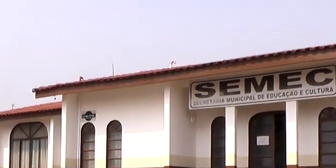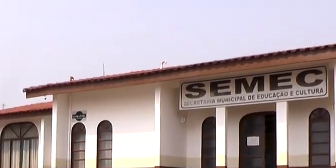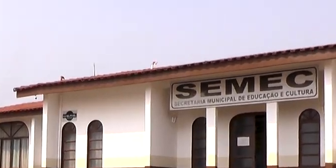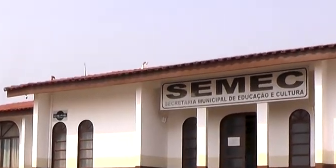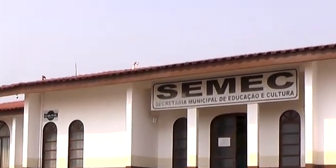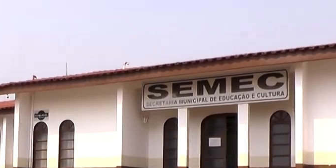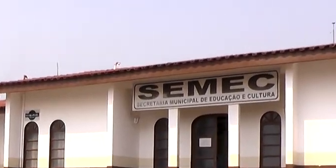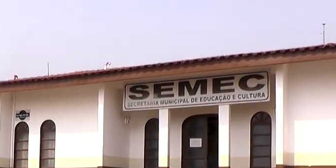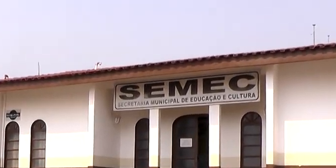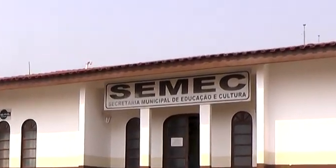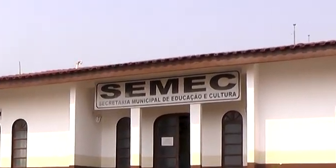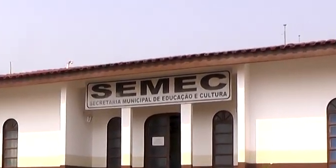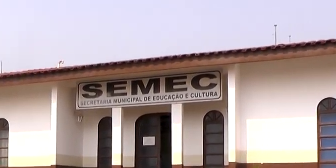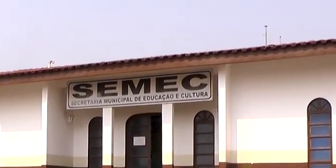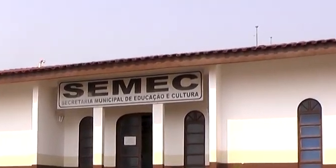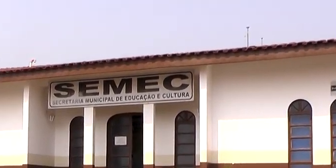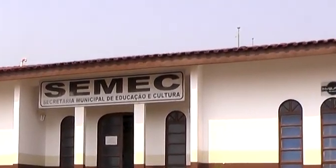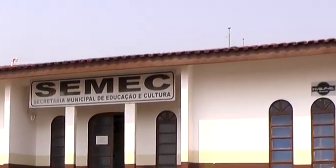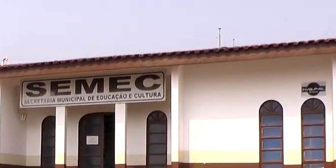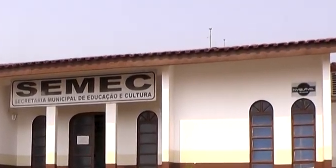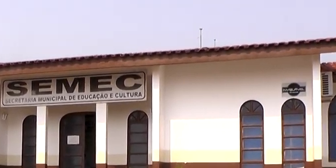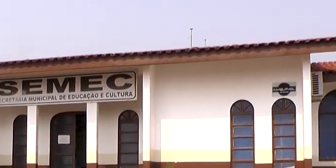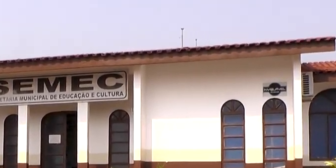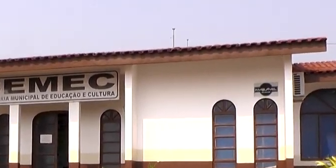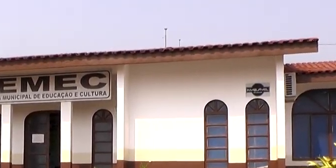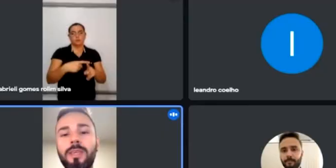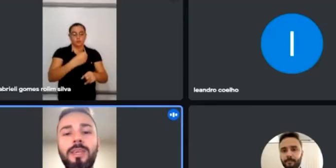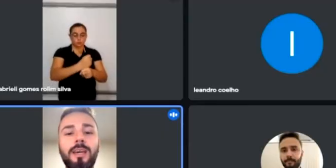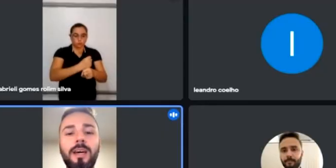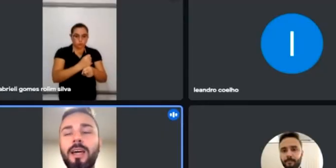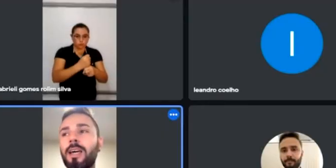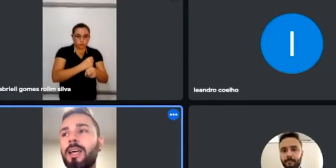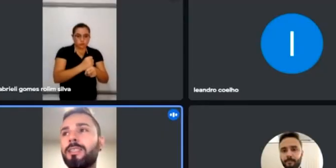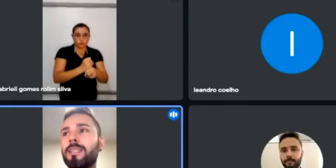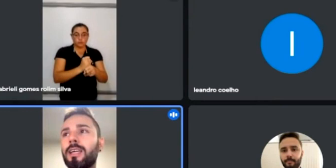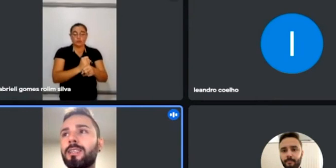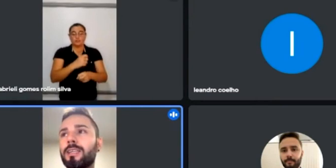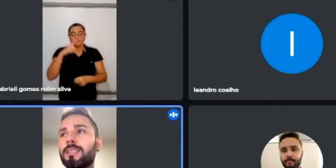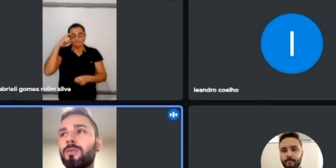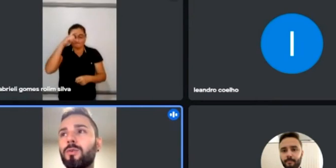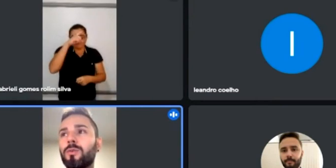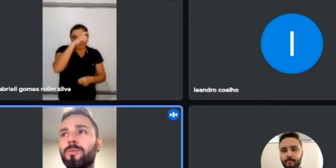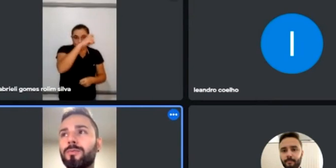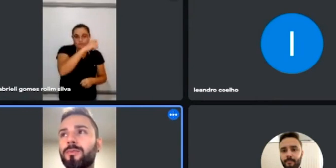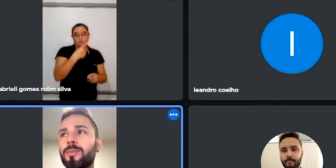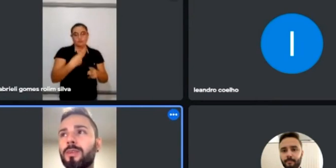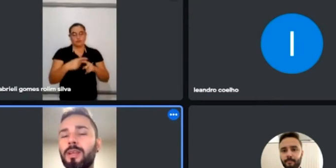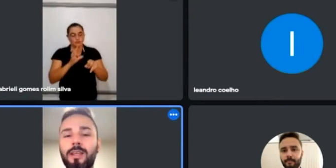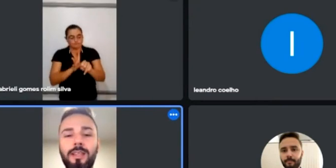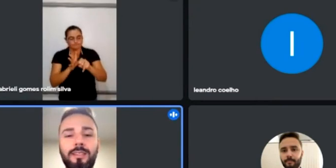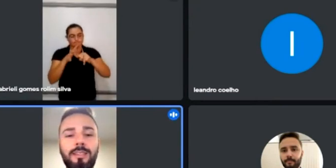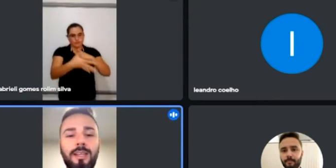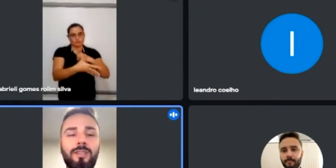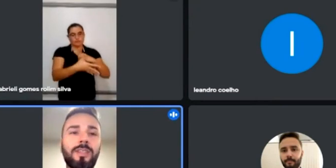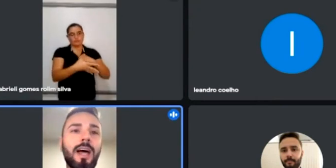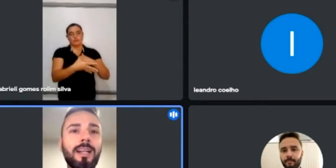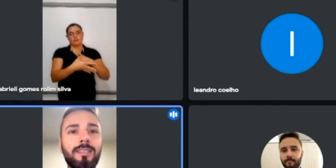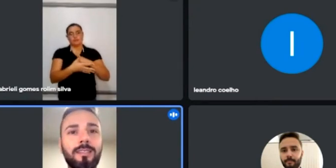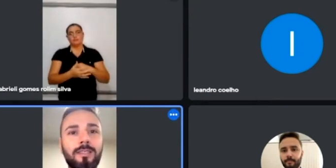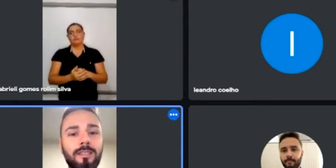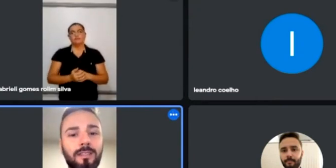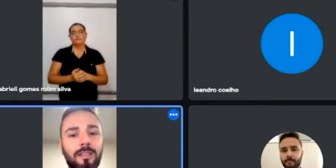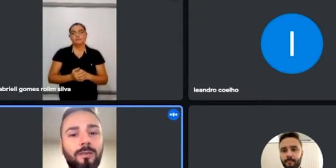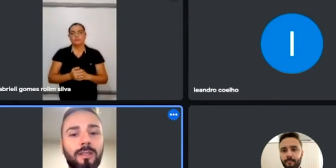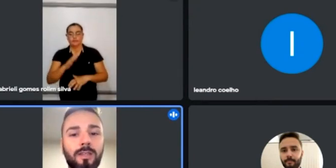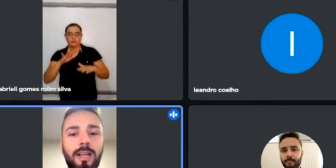A CEMEC está realizando uma maratona de palestras online com temas destinados a cuidados na educação de